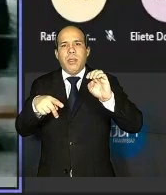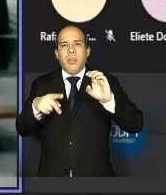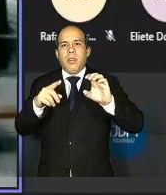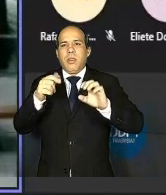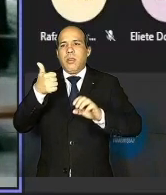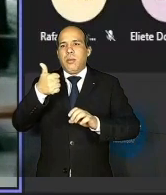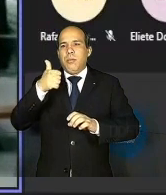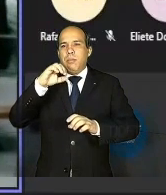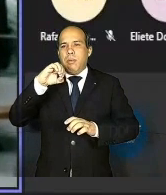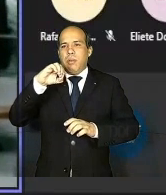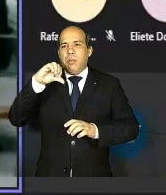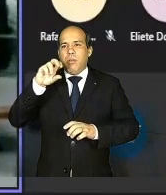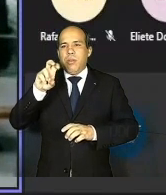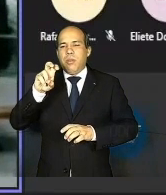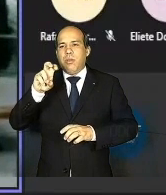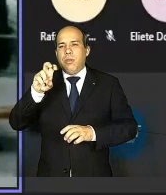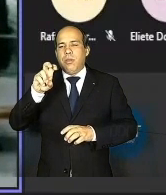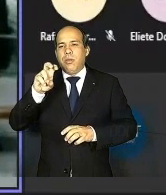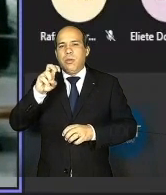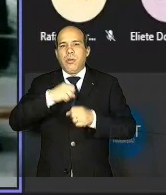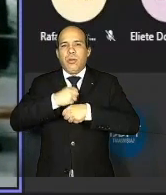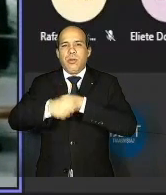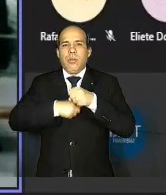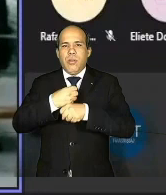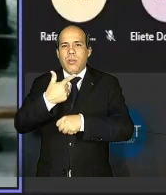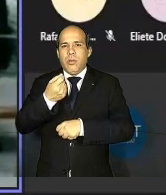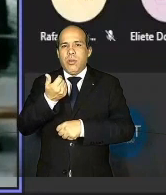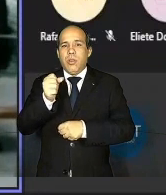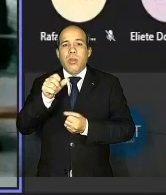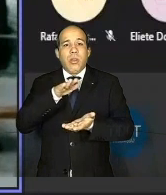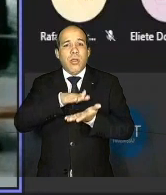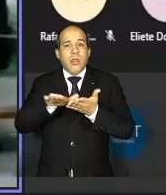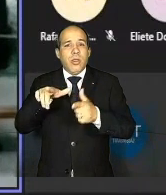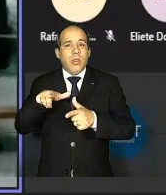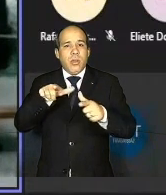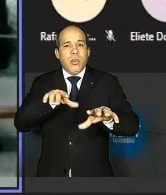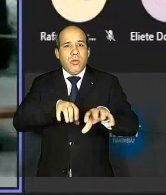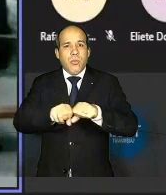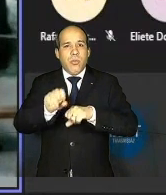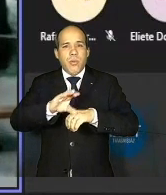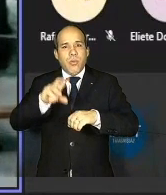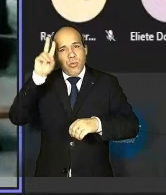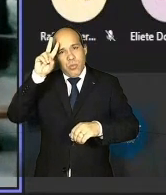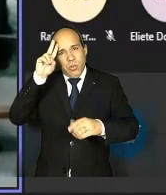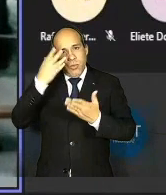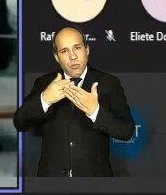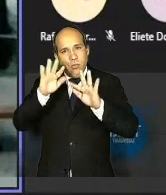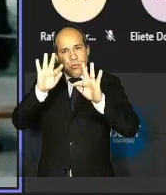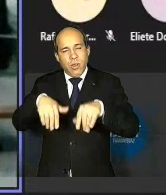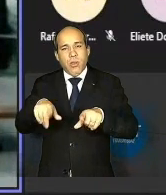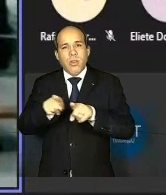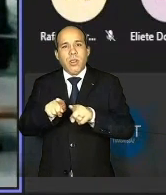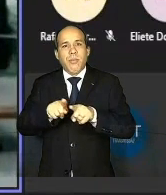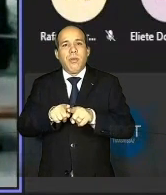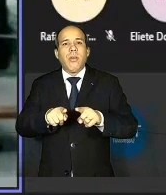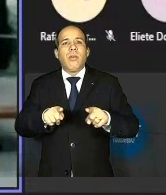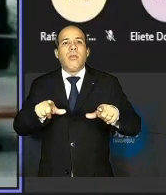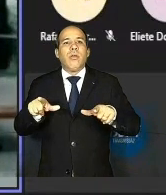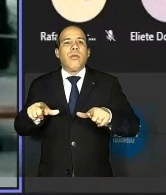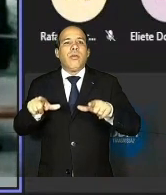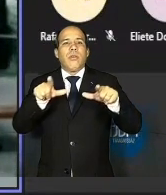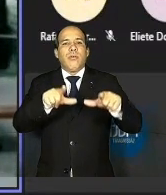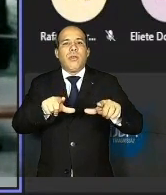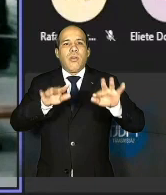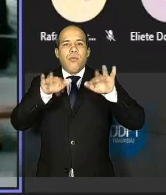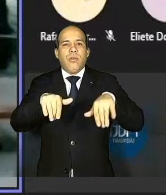Conforme a portaria do MEC, 1095 de 2018, artigo 9º, a expedição e o registro do diploma, do histórico escolar final e